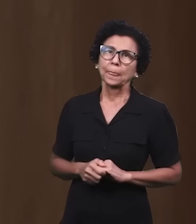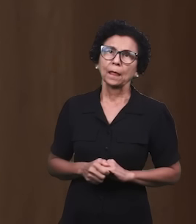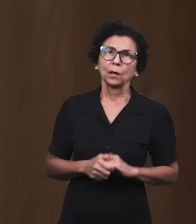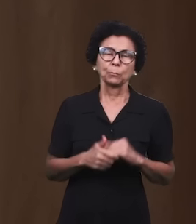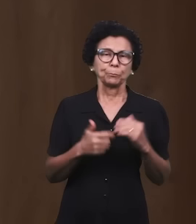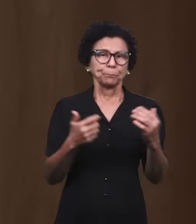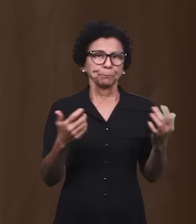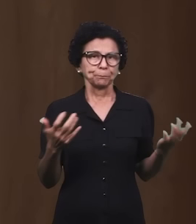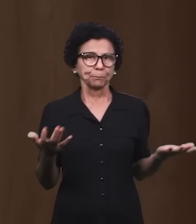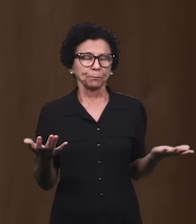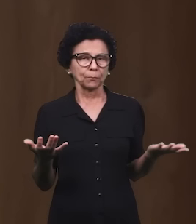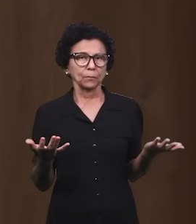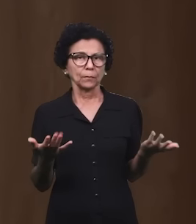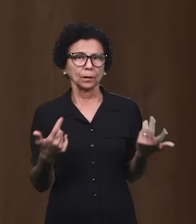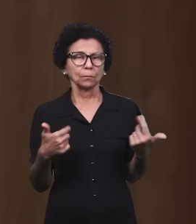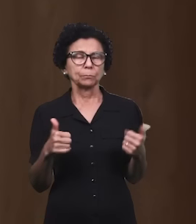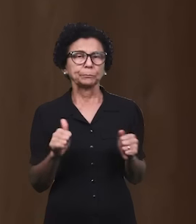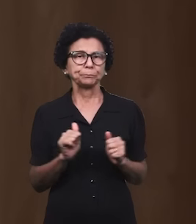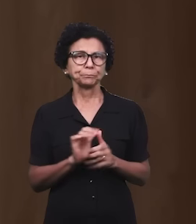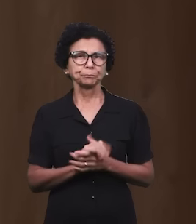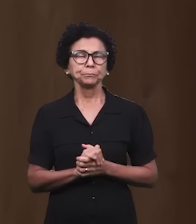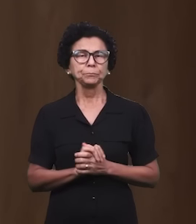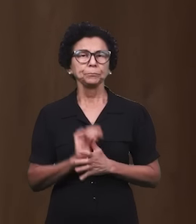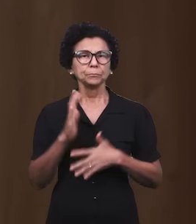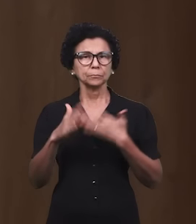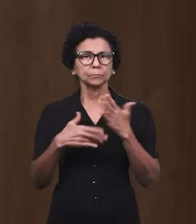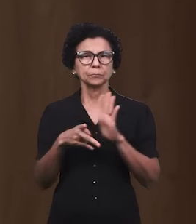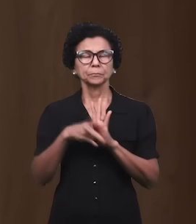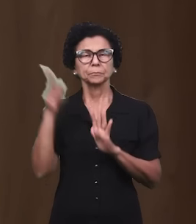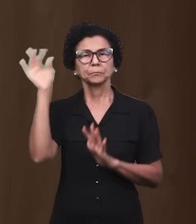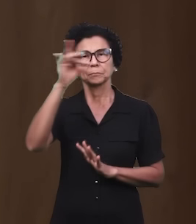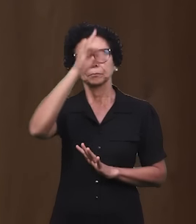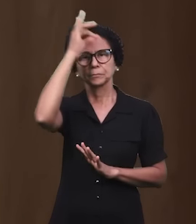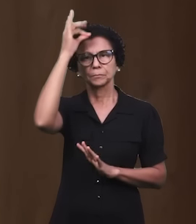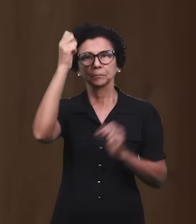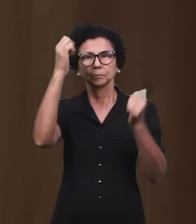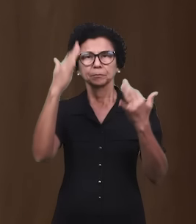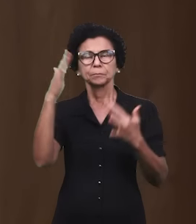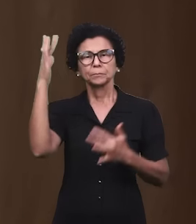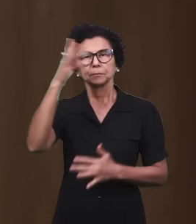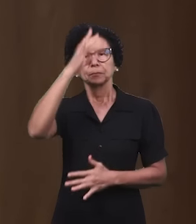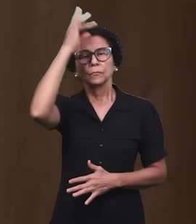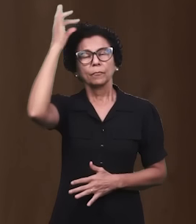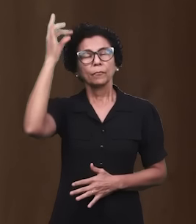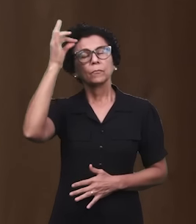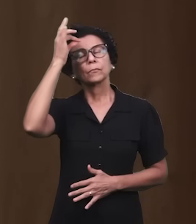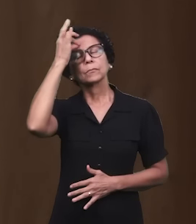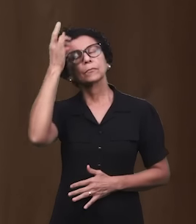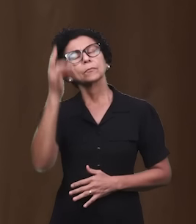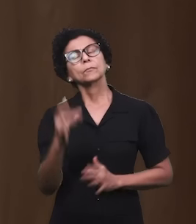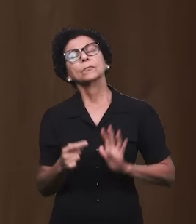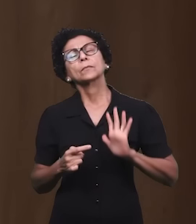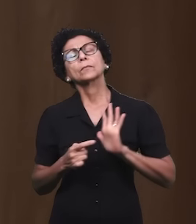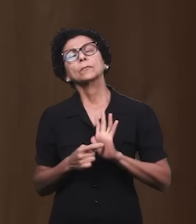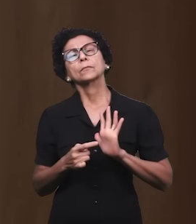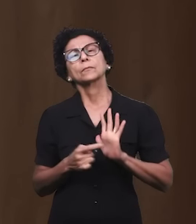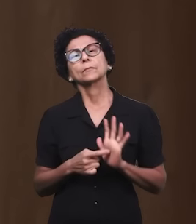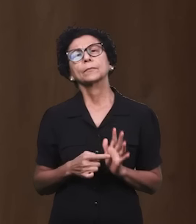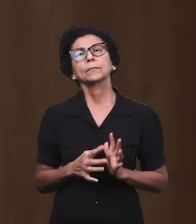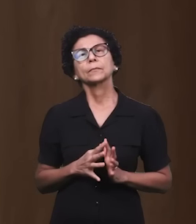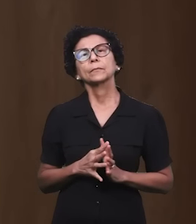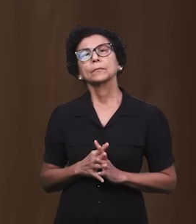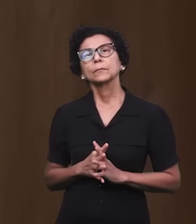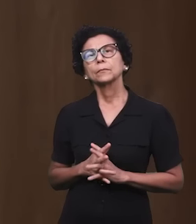porque tem a simbologia ali do Espírito Santo, a alegria do Espírito Santo, a bênção do Espírito Santo, mostra que o Espírito Santo,